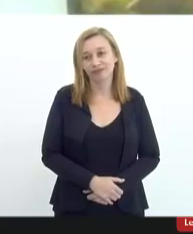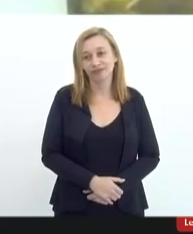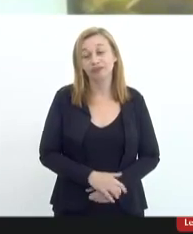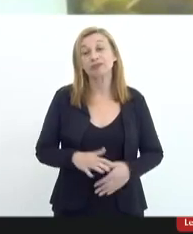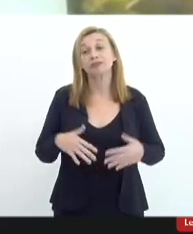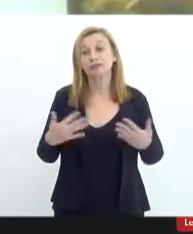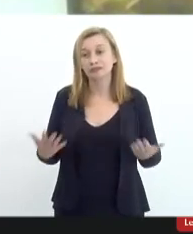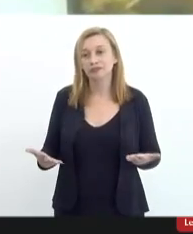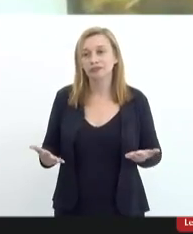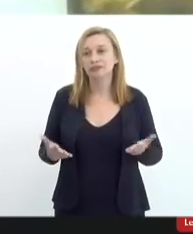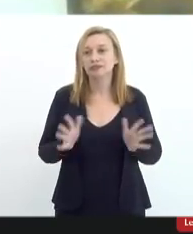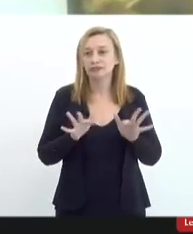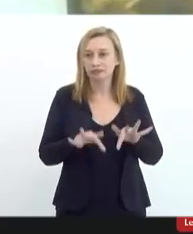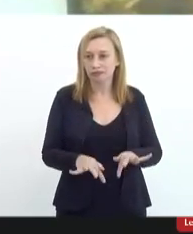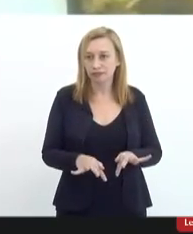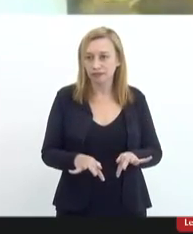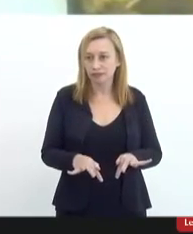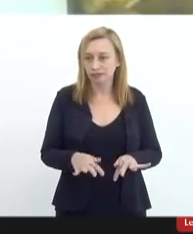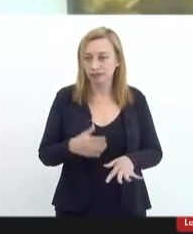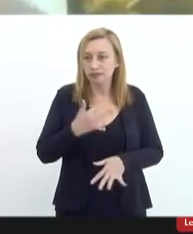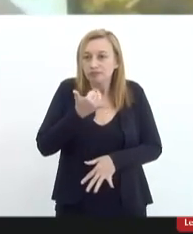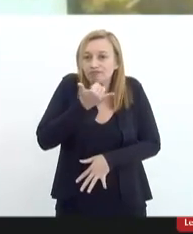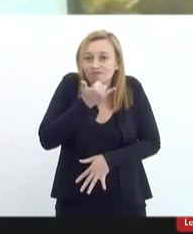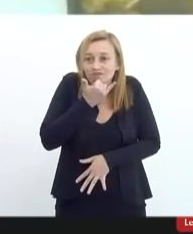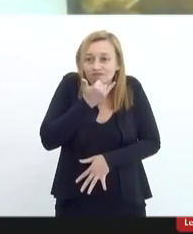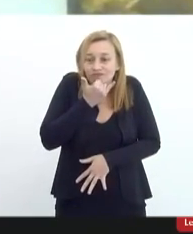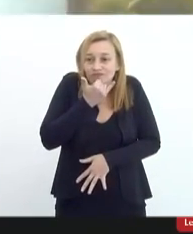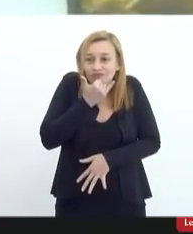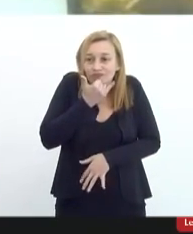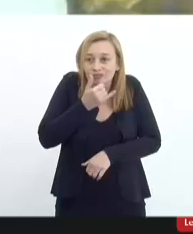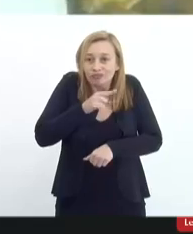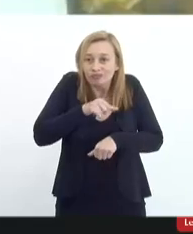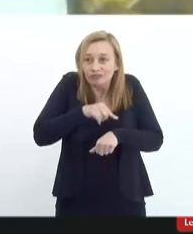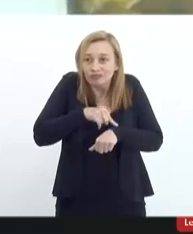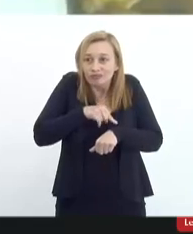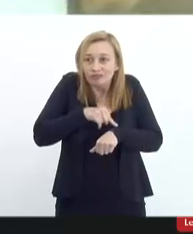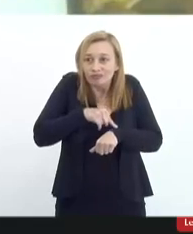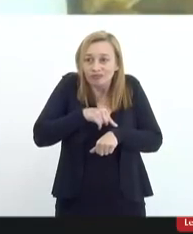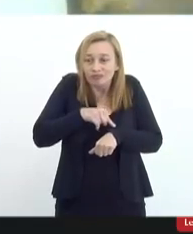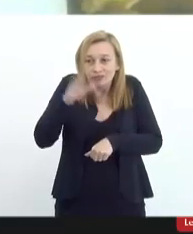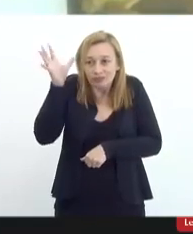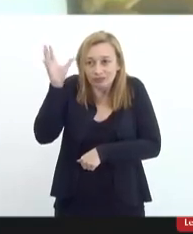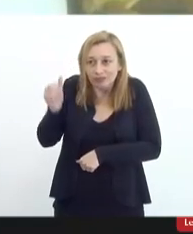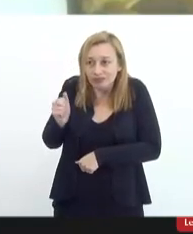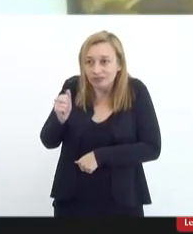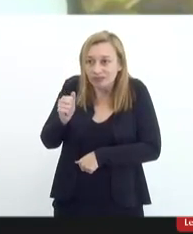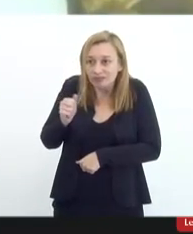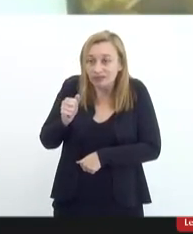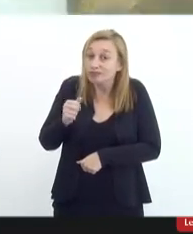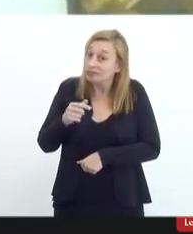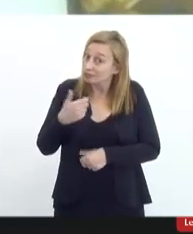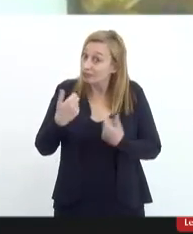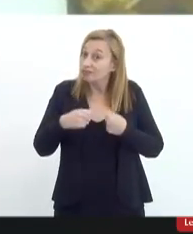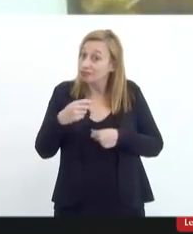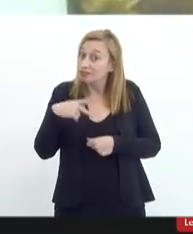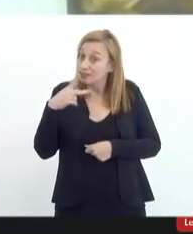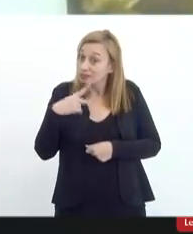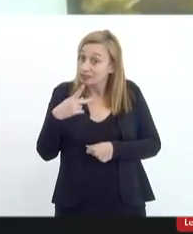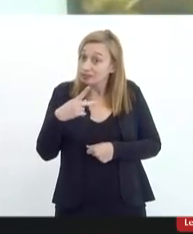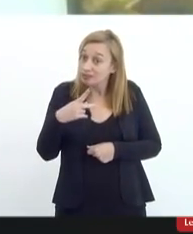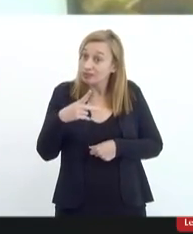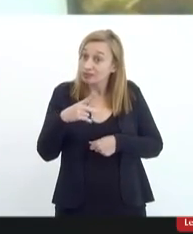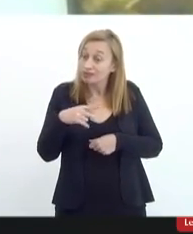Então, já me encerrando, e peço desculpas, a gente que é de matriz africana, vocês têm que sinalizar, porque